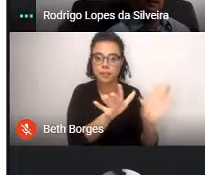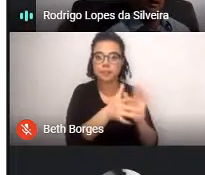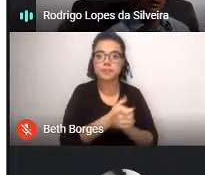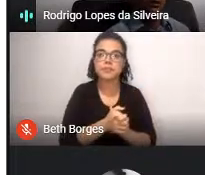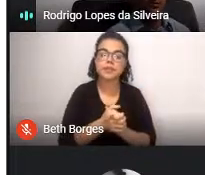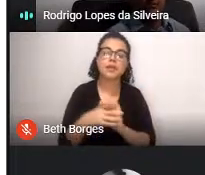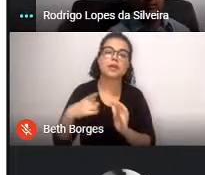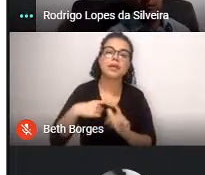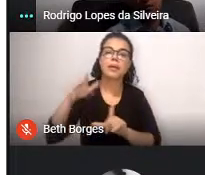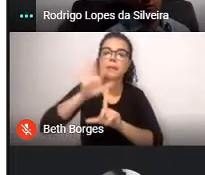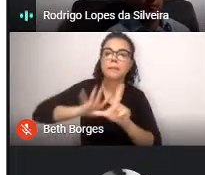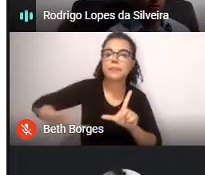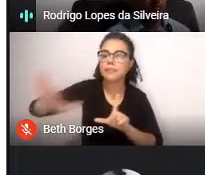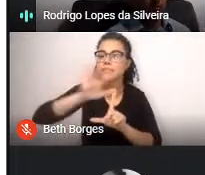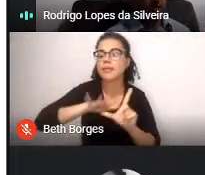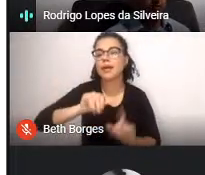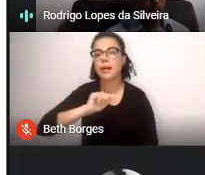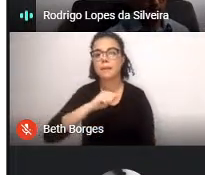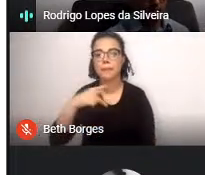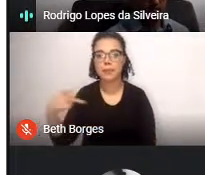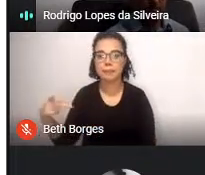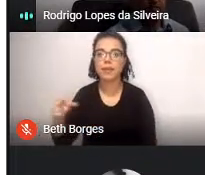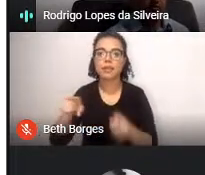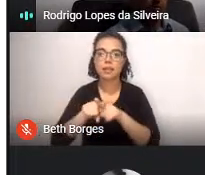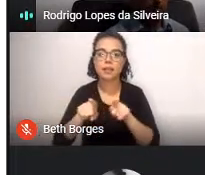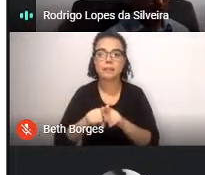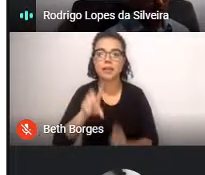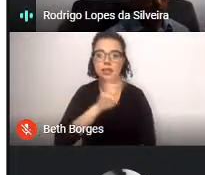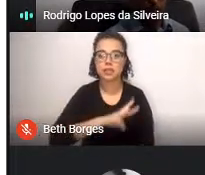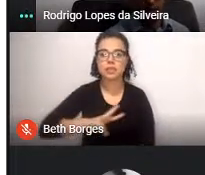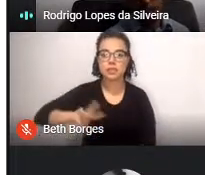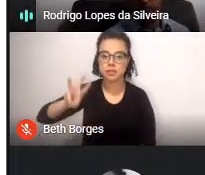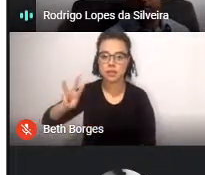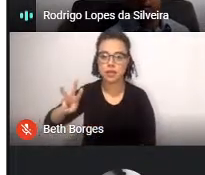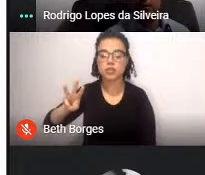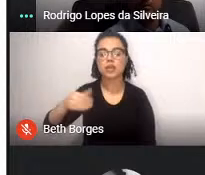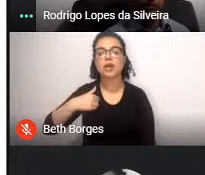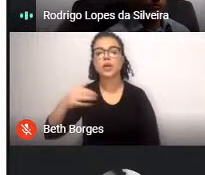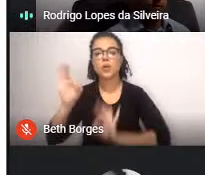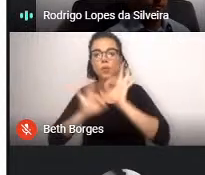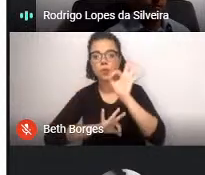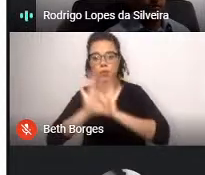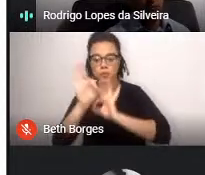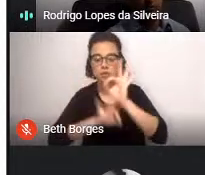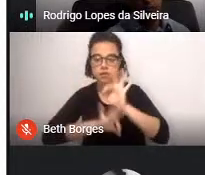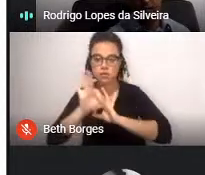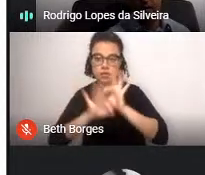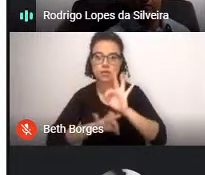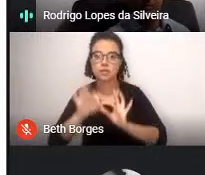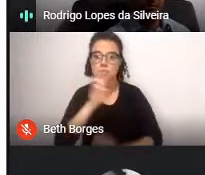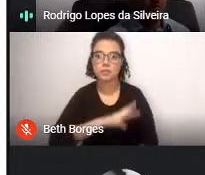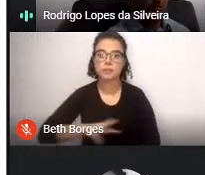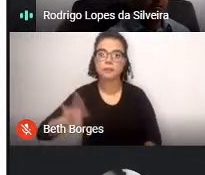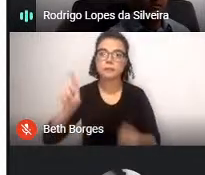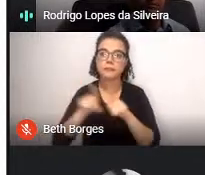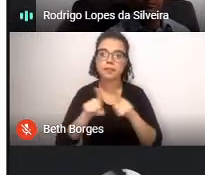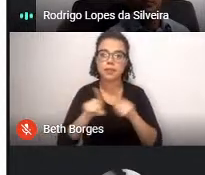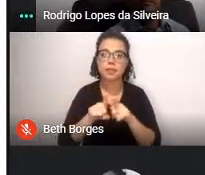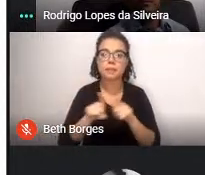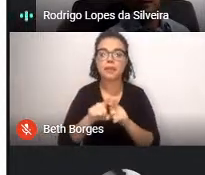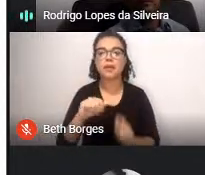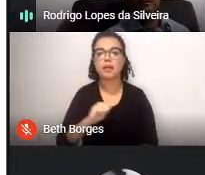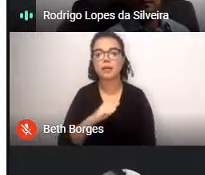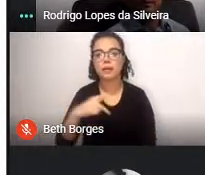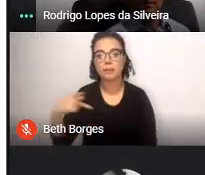plataformas, sites. Agora mesmo eu estou reestruturando meu site, onde vou ter um aplicativo próprio, onde o paciente vai se monitorar em vários